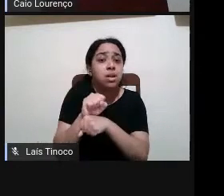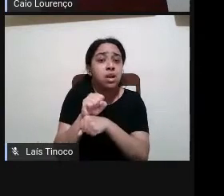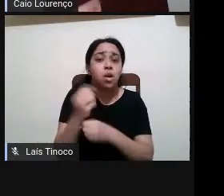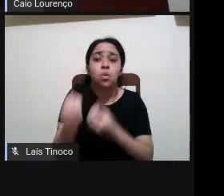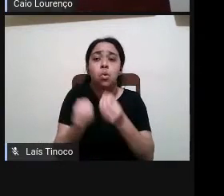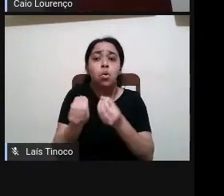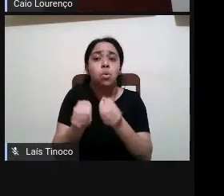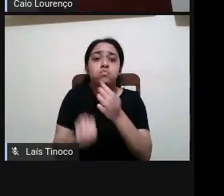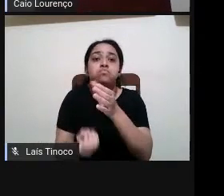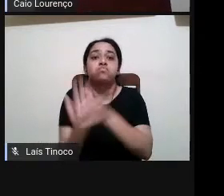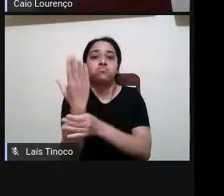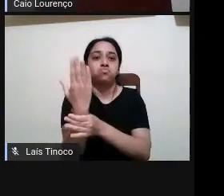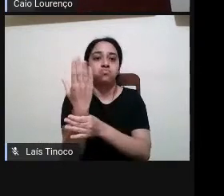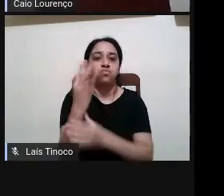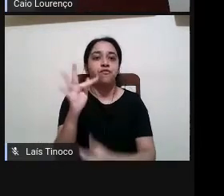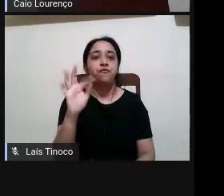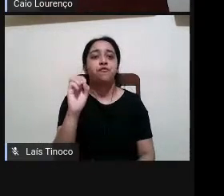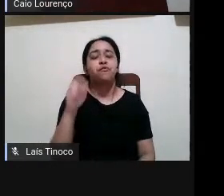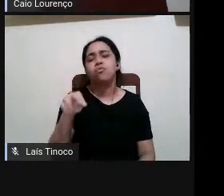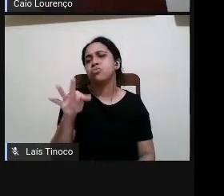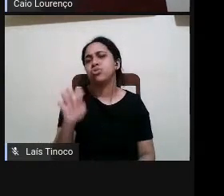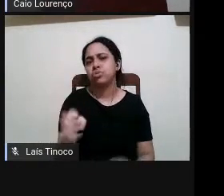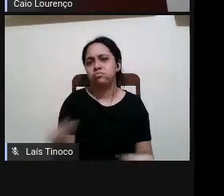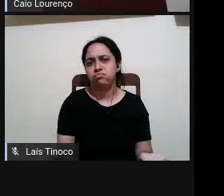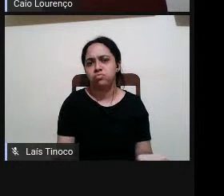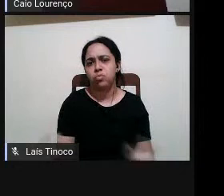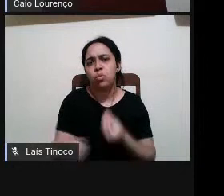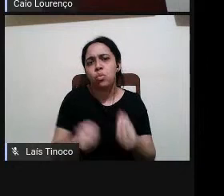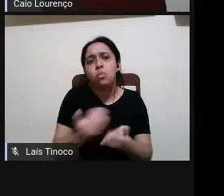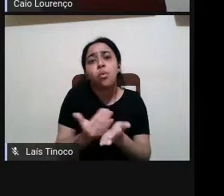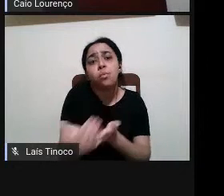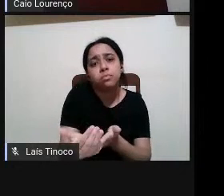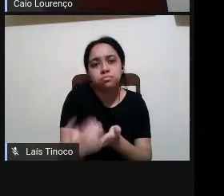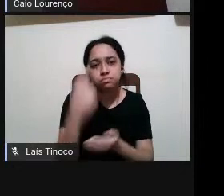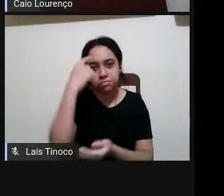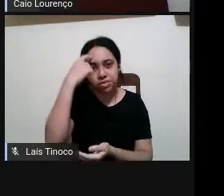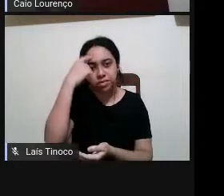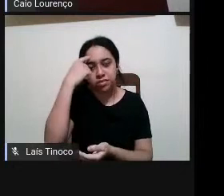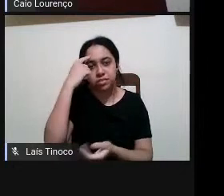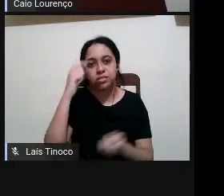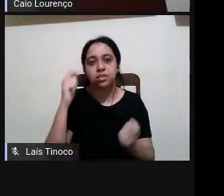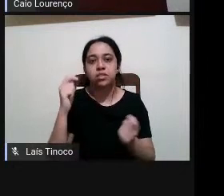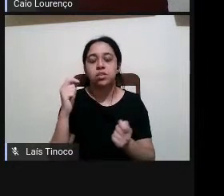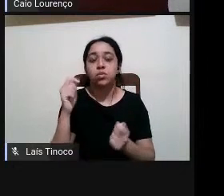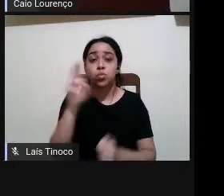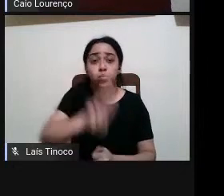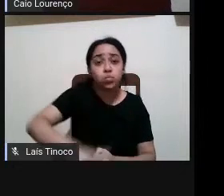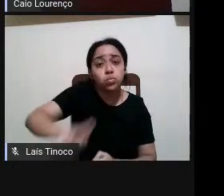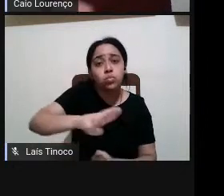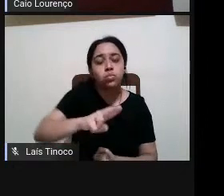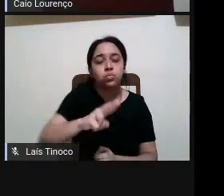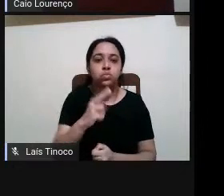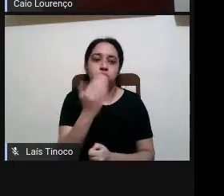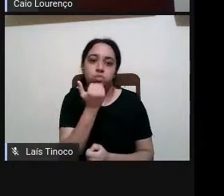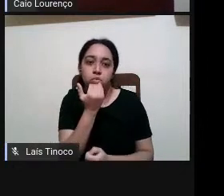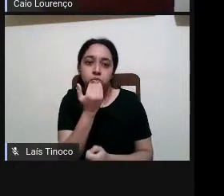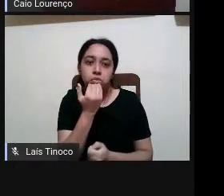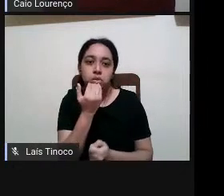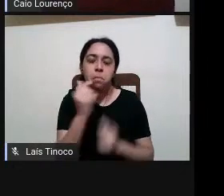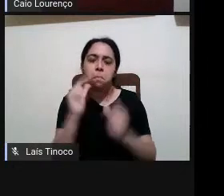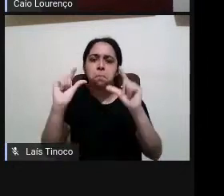só consegue interromper a partir do momento que nós pensamos em consumir e produzir cada vez